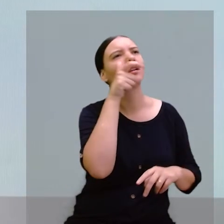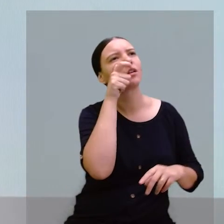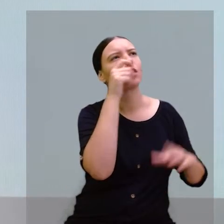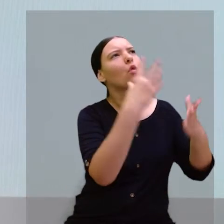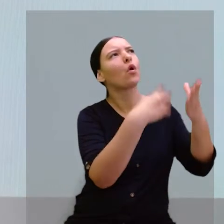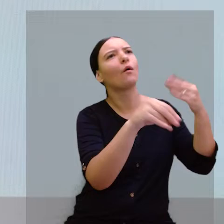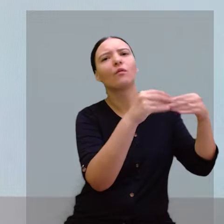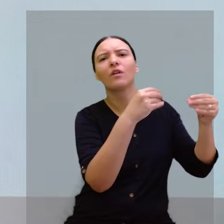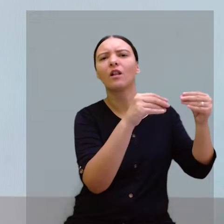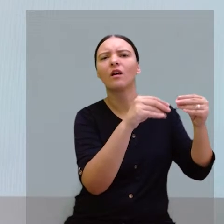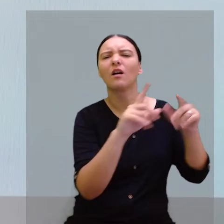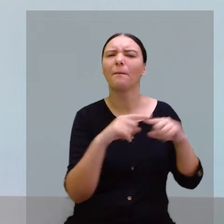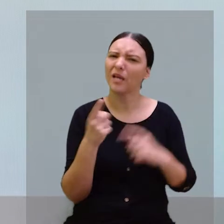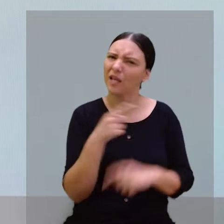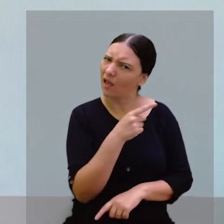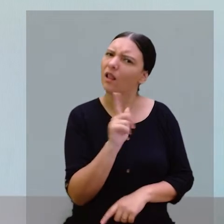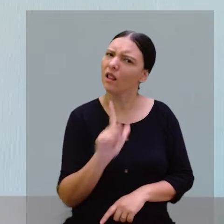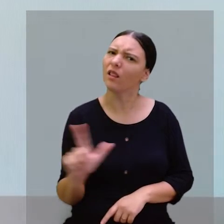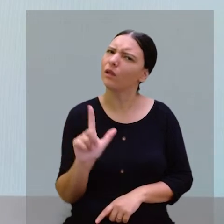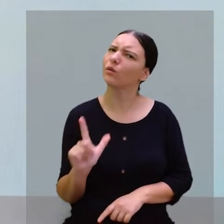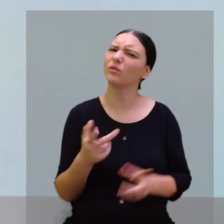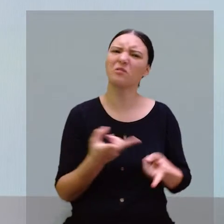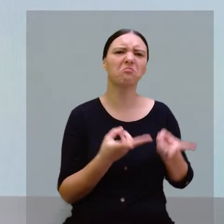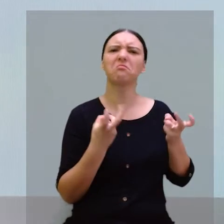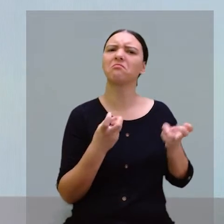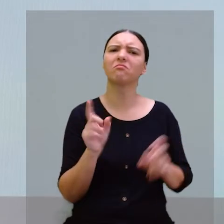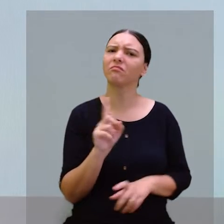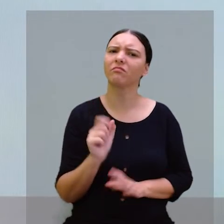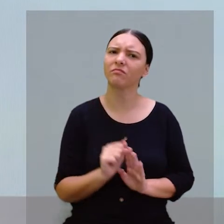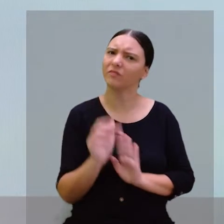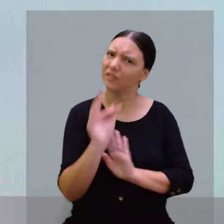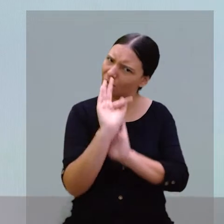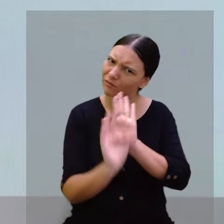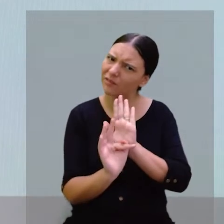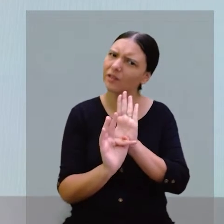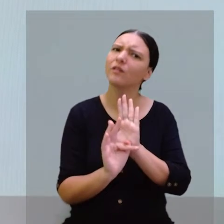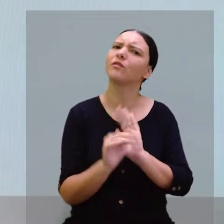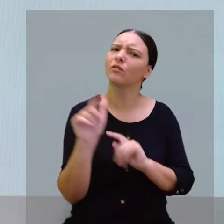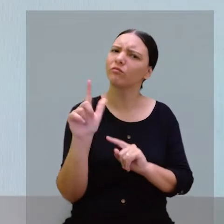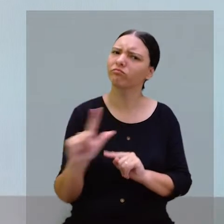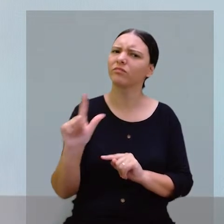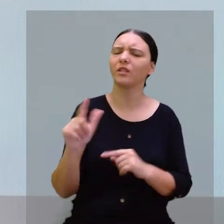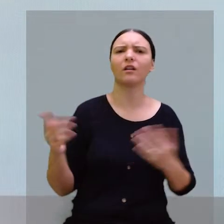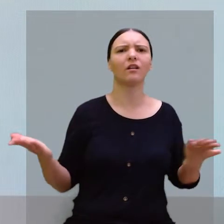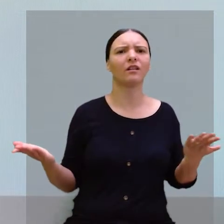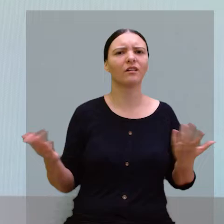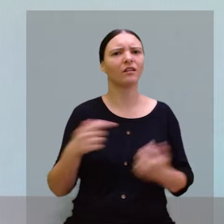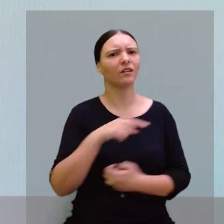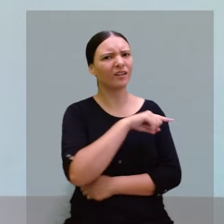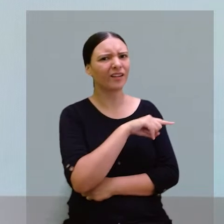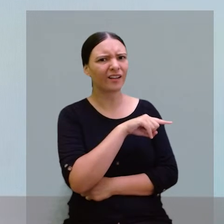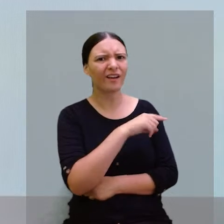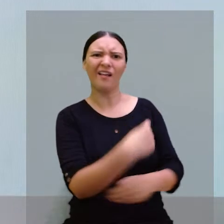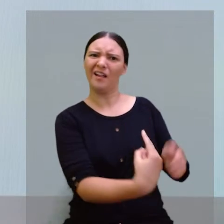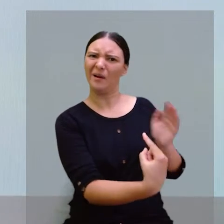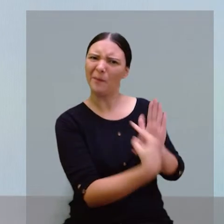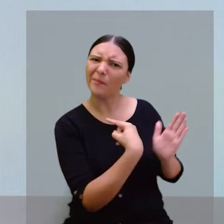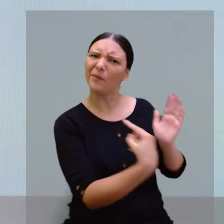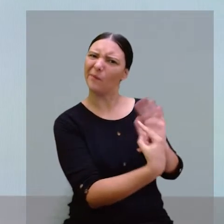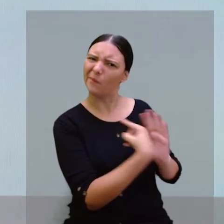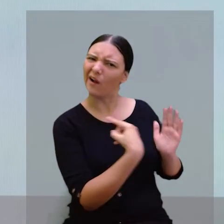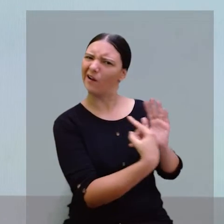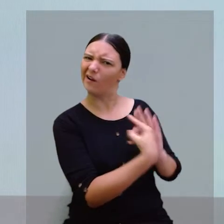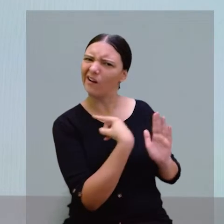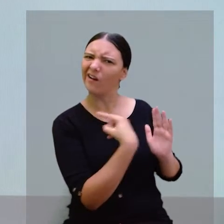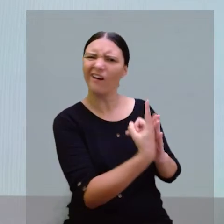que a novela era literatura. Sem perceber que ali tinha um texto literário sendo trabalhado. Assim, poxa, essa pessoa ficou fazendo um longo discurso